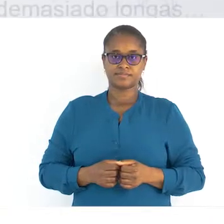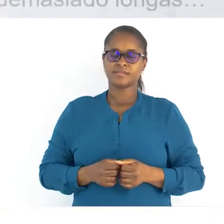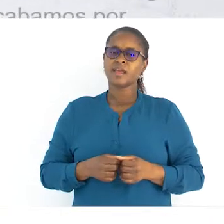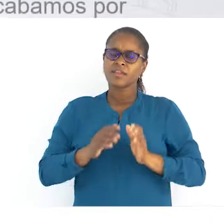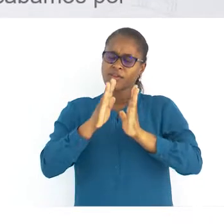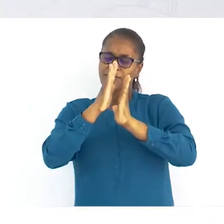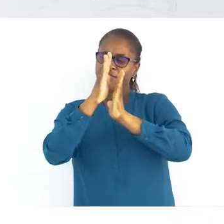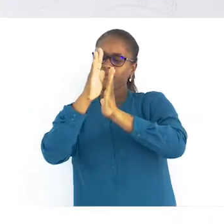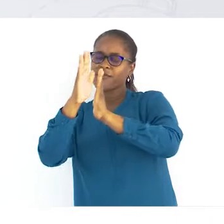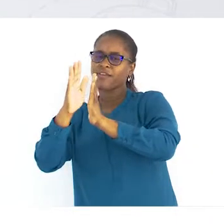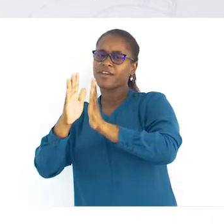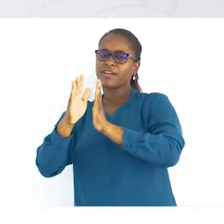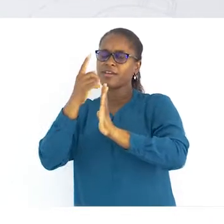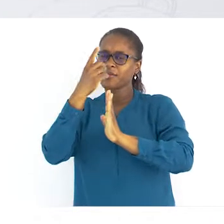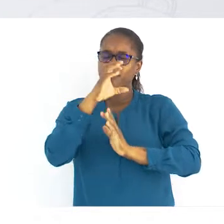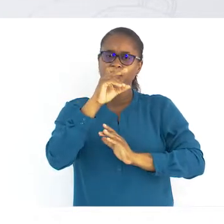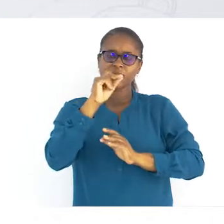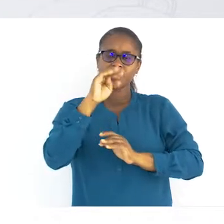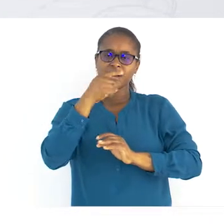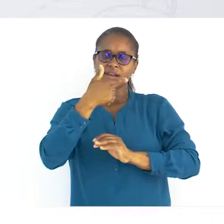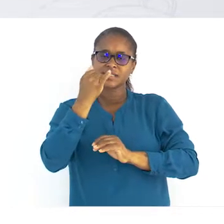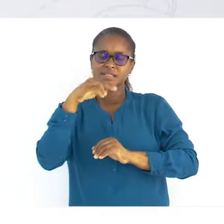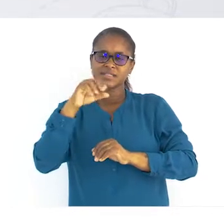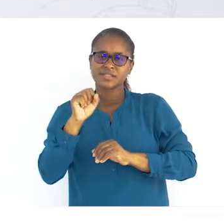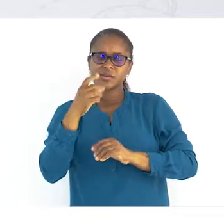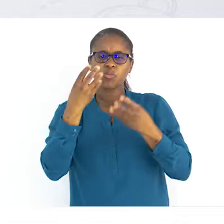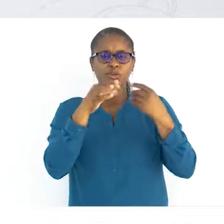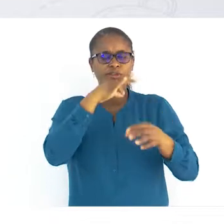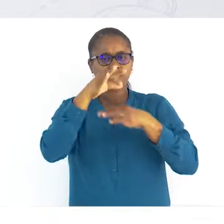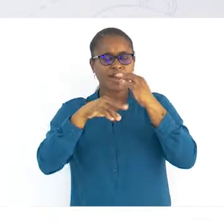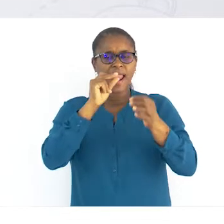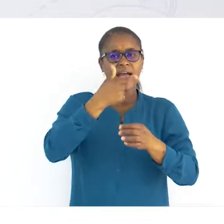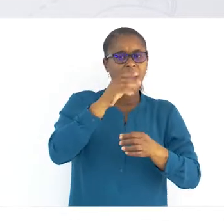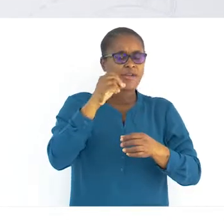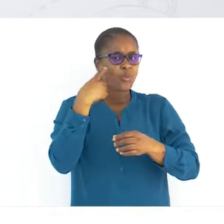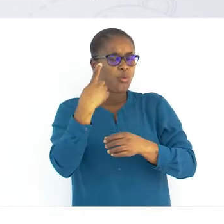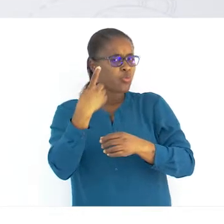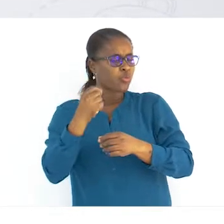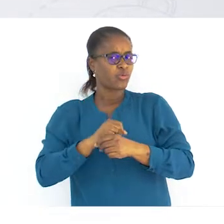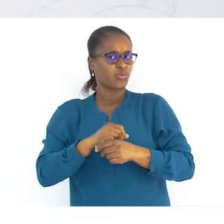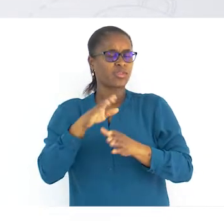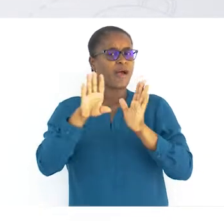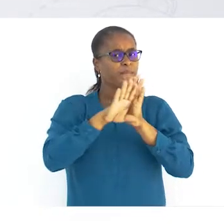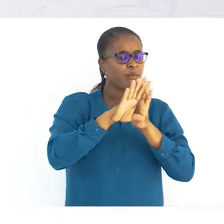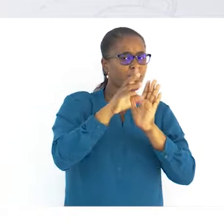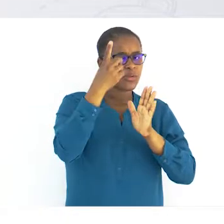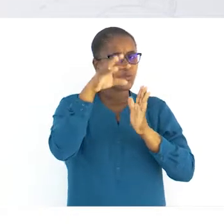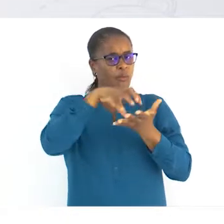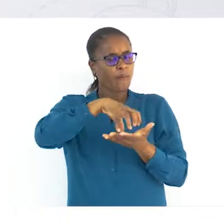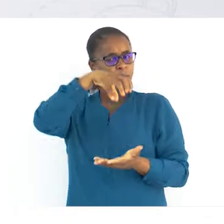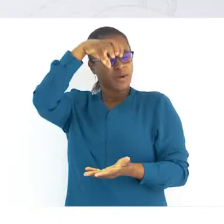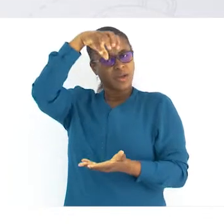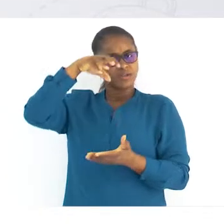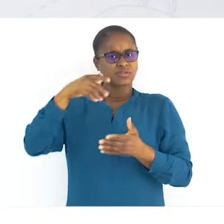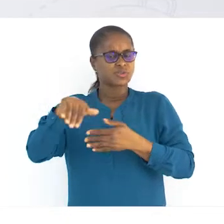Na fila de um casting, muito se fala. Ato único. À porta de um prédio, na esquina de uma rua